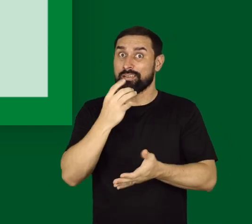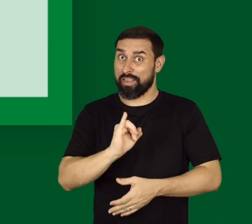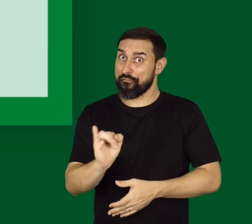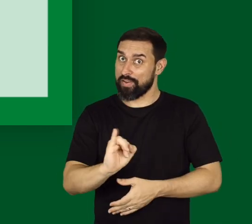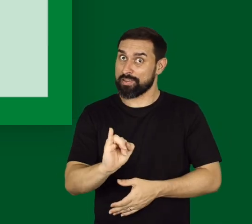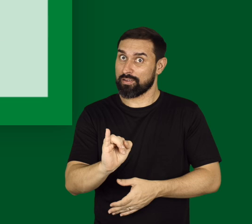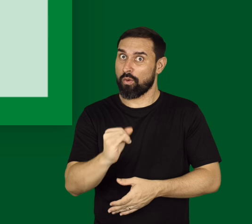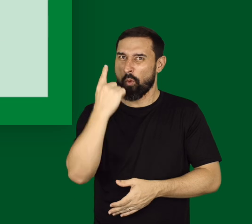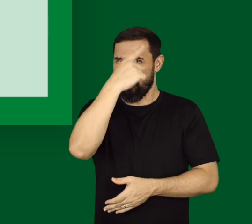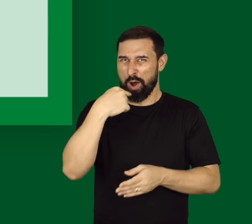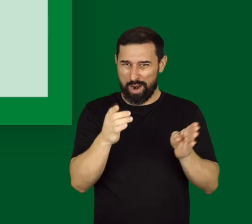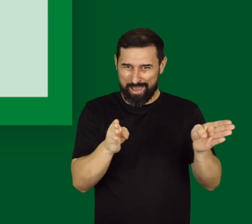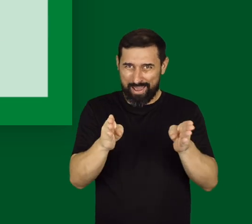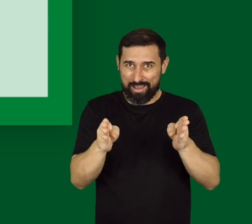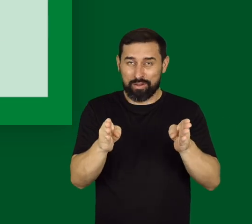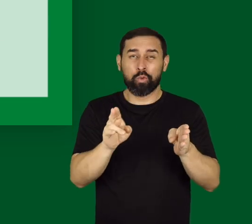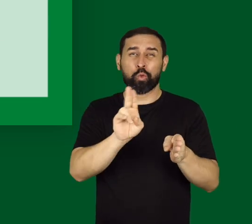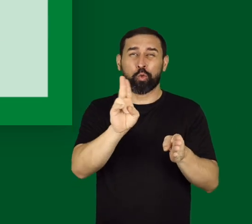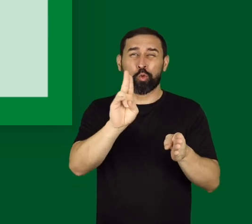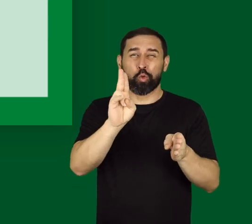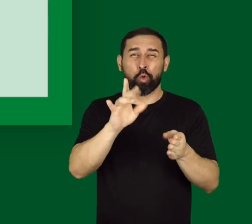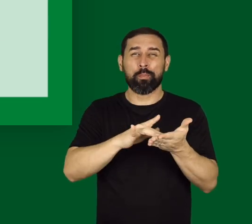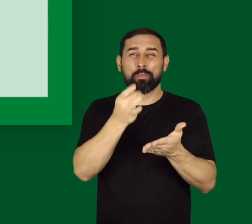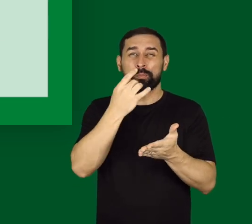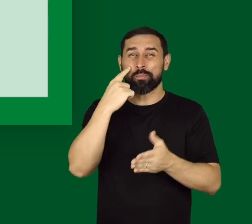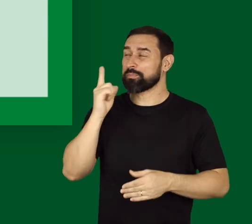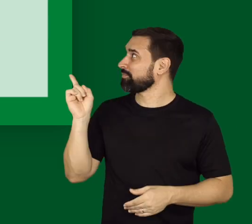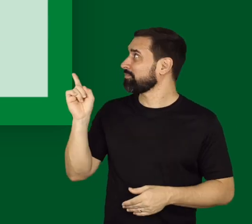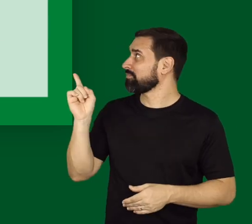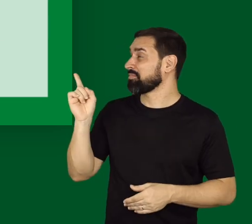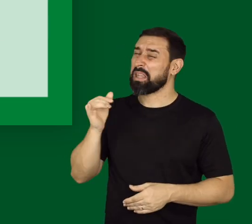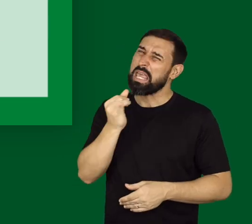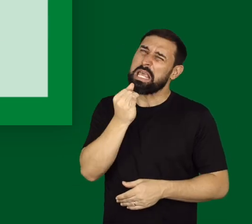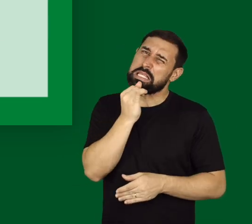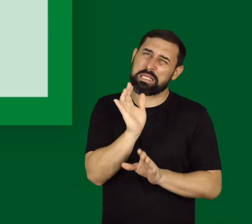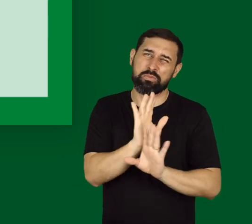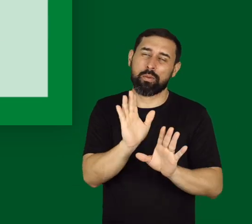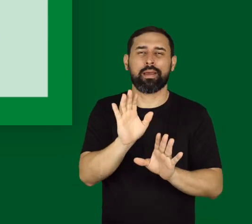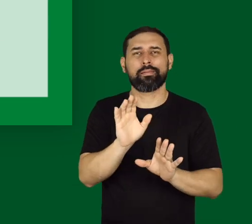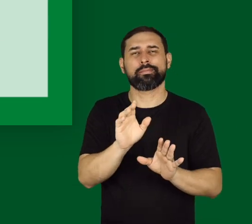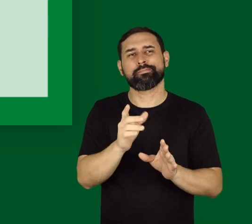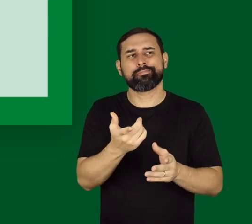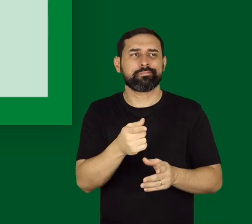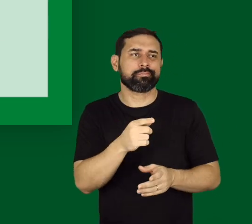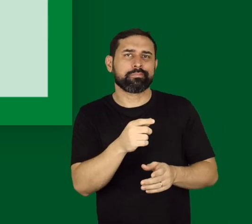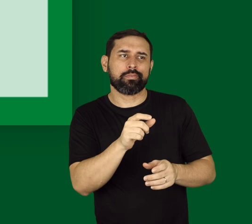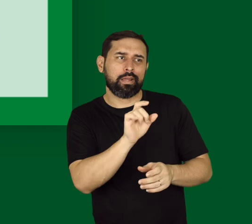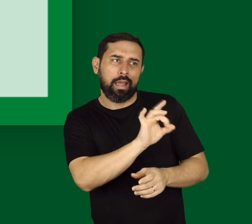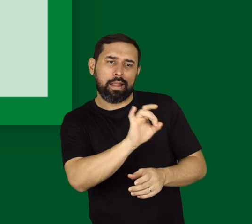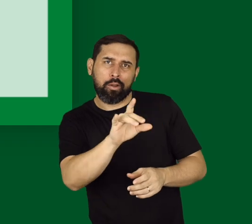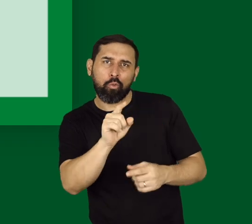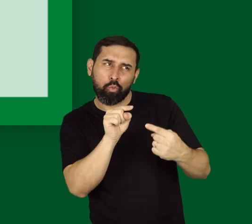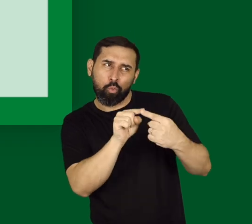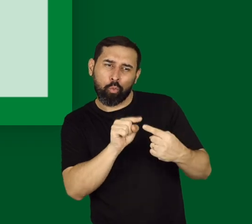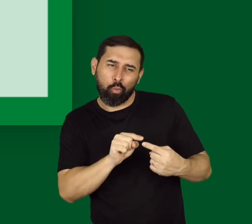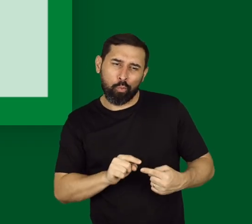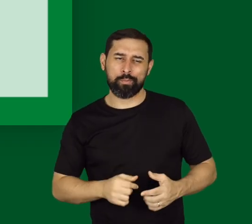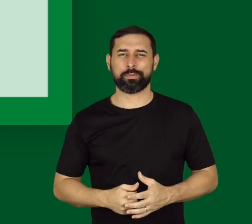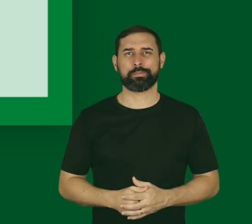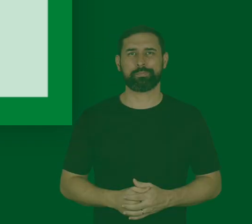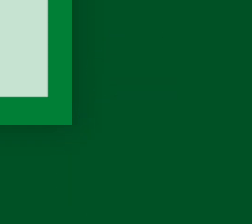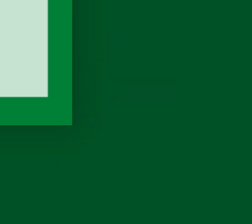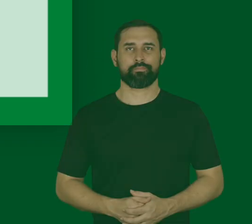é sepse, um antibiótico na primeira hora, e aí eu coloquei Rocefin como um exemplo, mas depende muito da conduta de cada